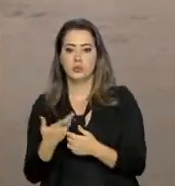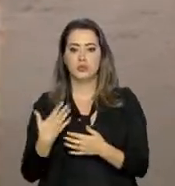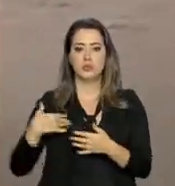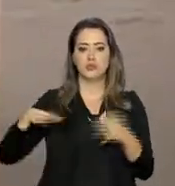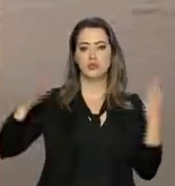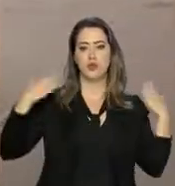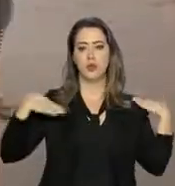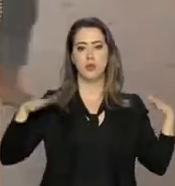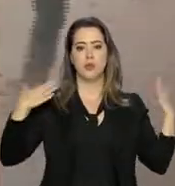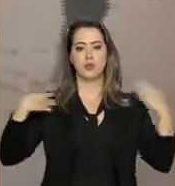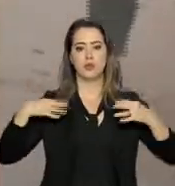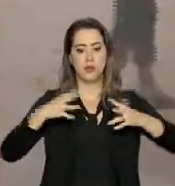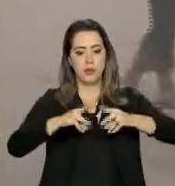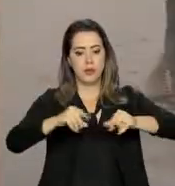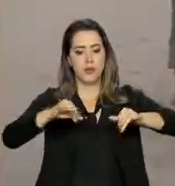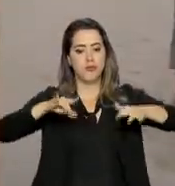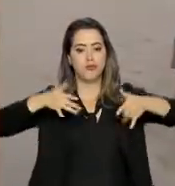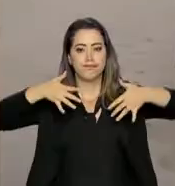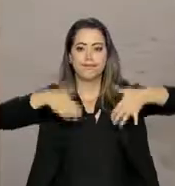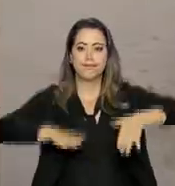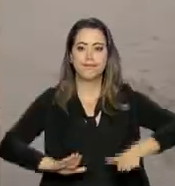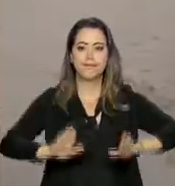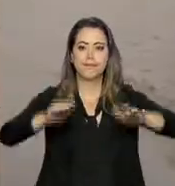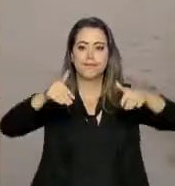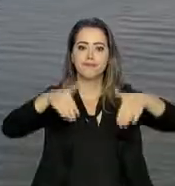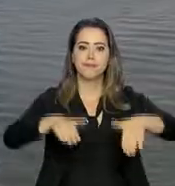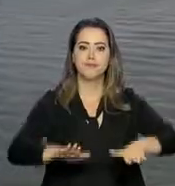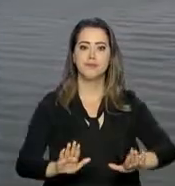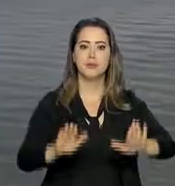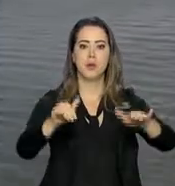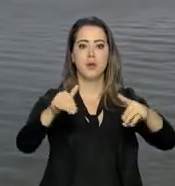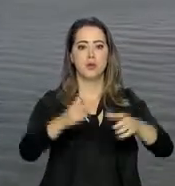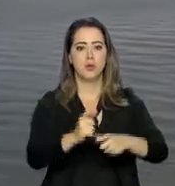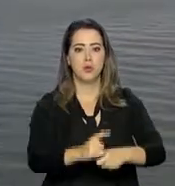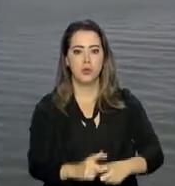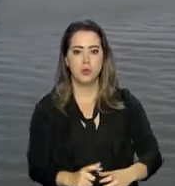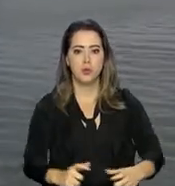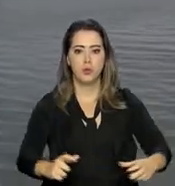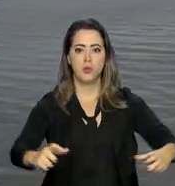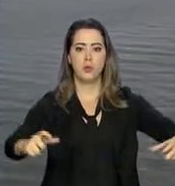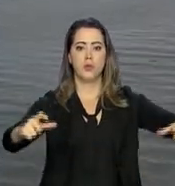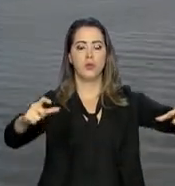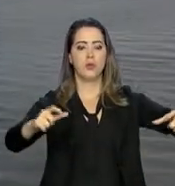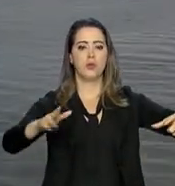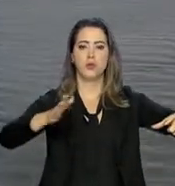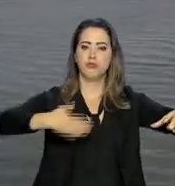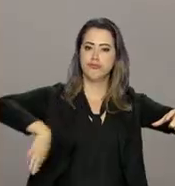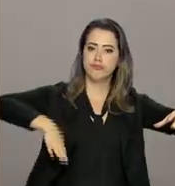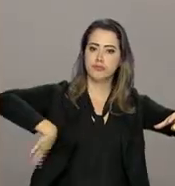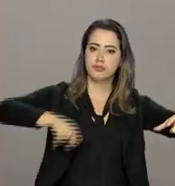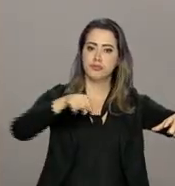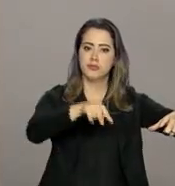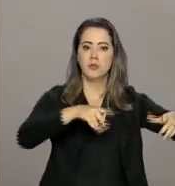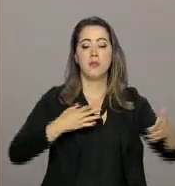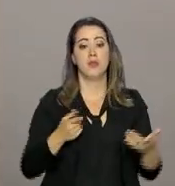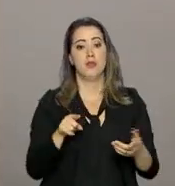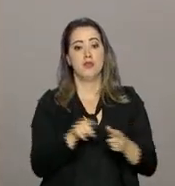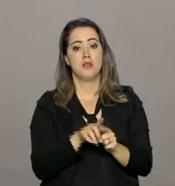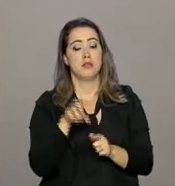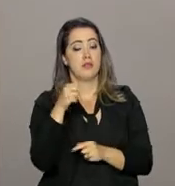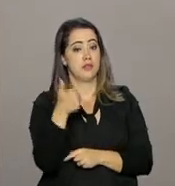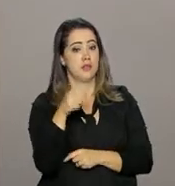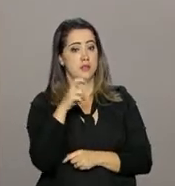passeios pelas dunas e tomar banho nas lagoas são 155 mil hectares de uma paisagem única